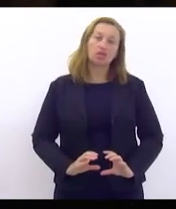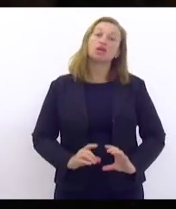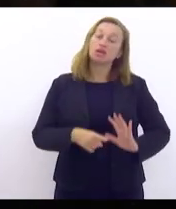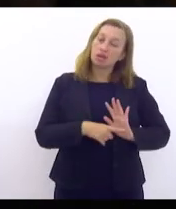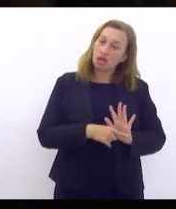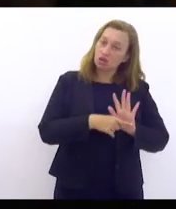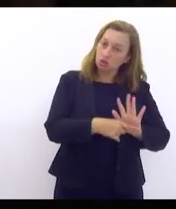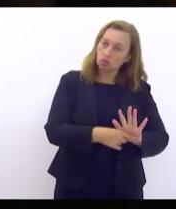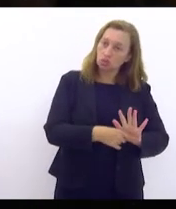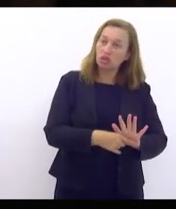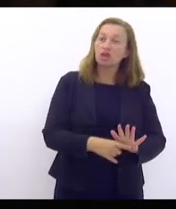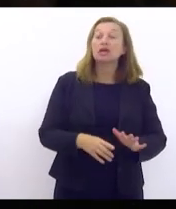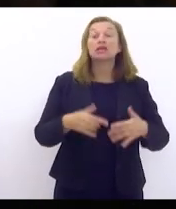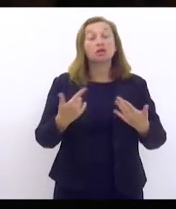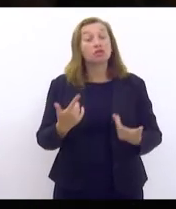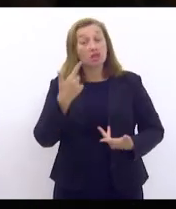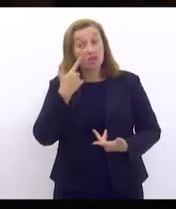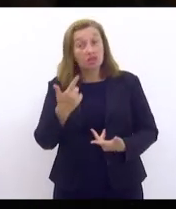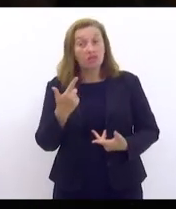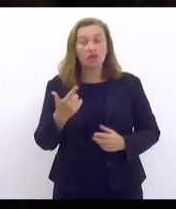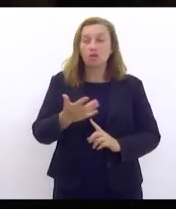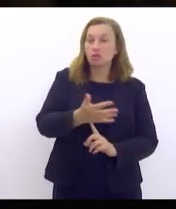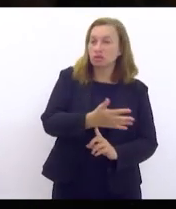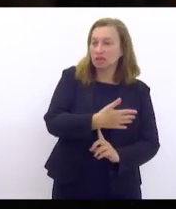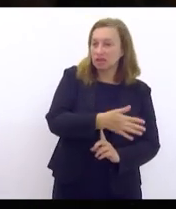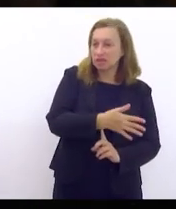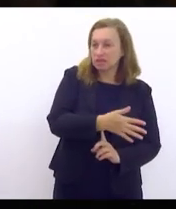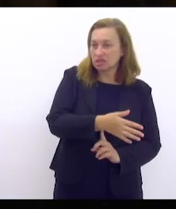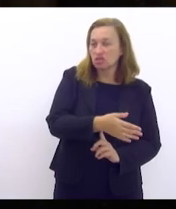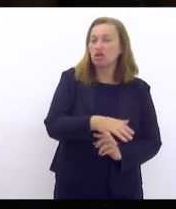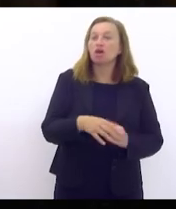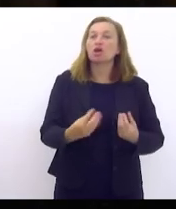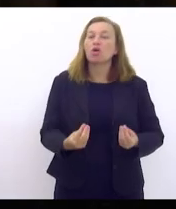Então tem que ver o motorista de forma